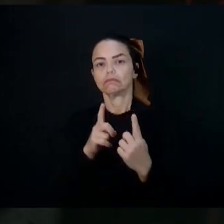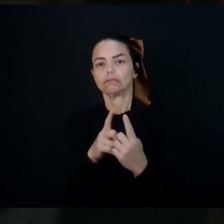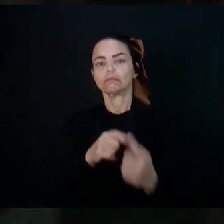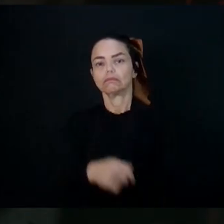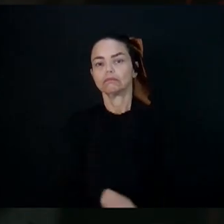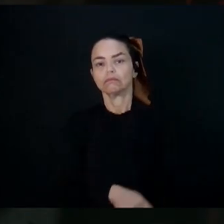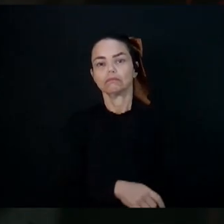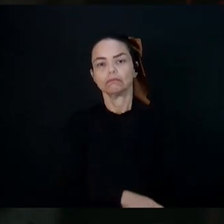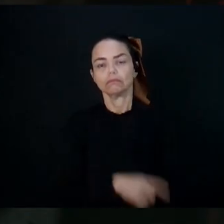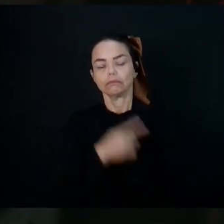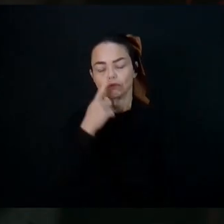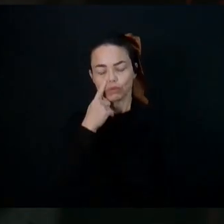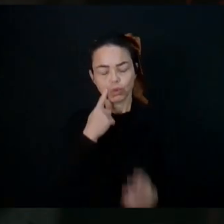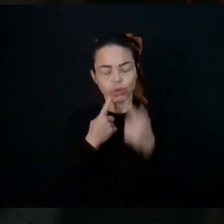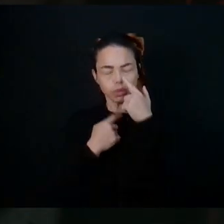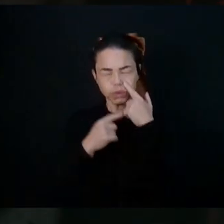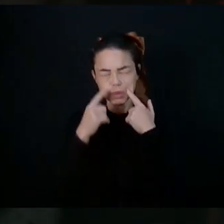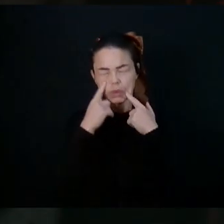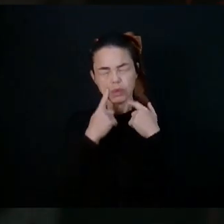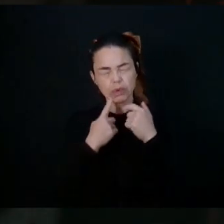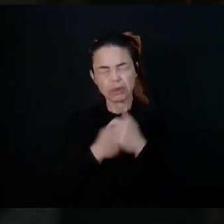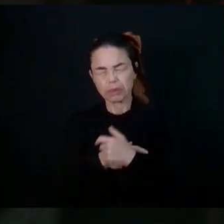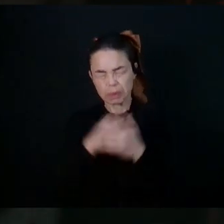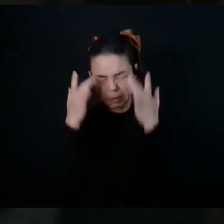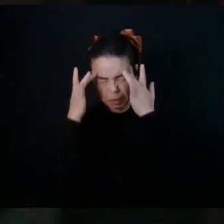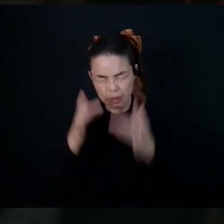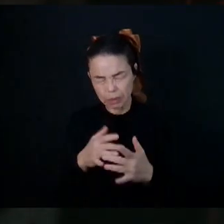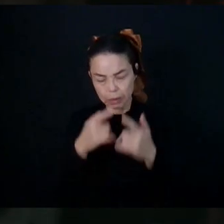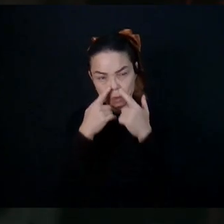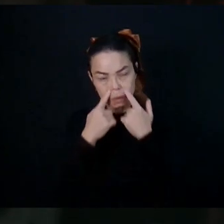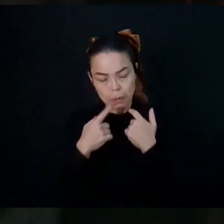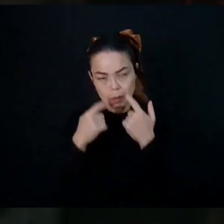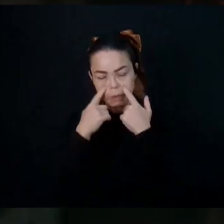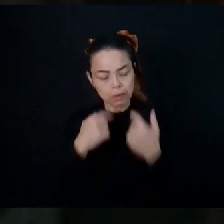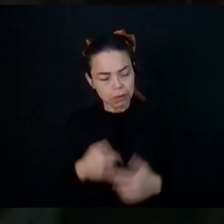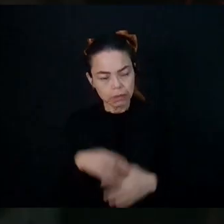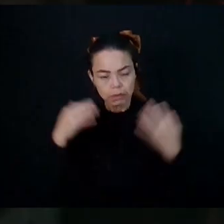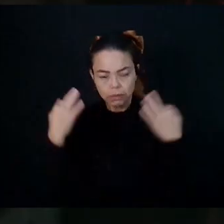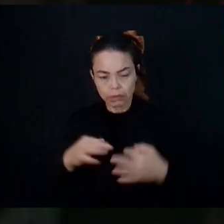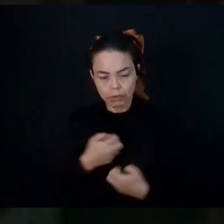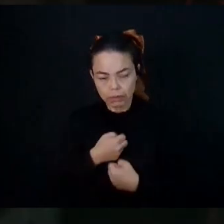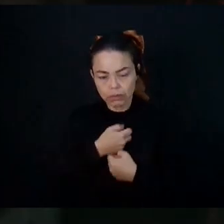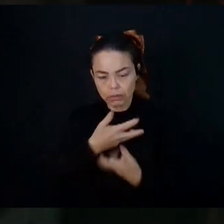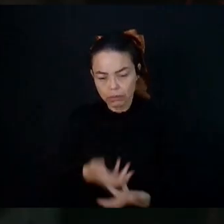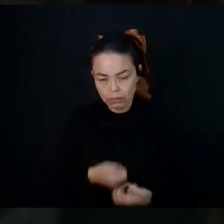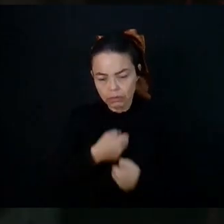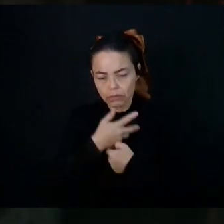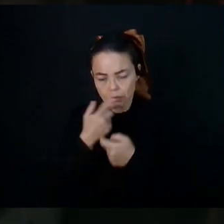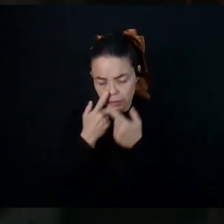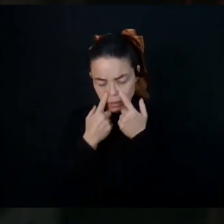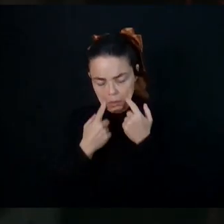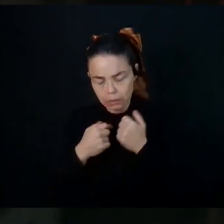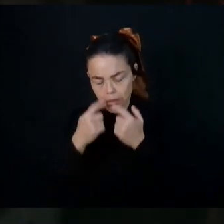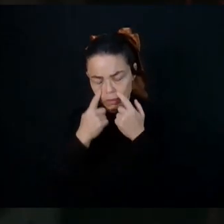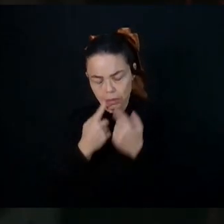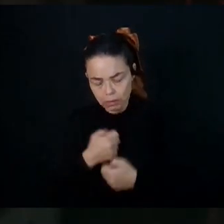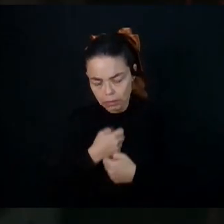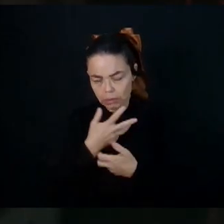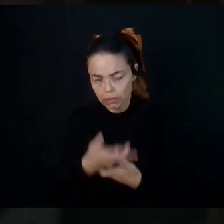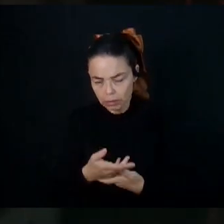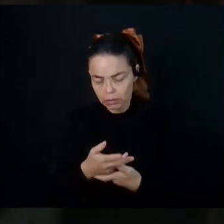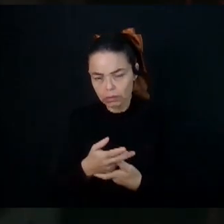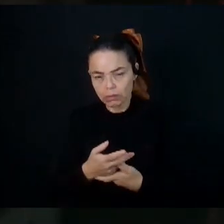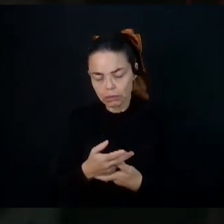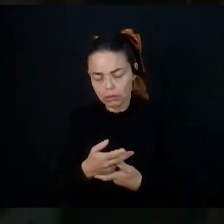de choro. Eu não sei de onde eu tirei o choro, eu não sei de onde eu tirei a dor, eu só sei que o choro e a dor, eles vieram, eles